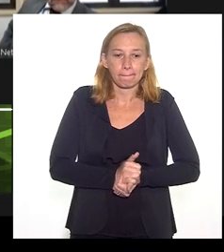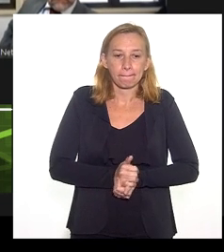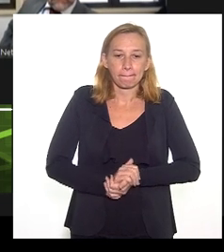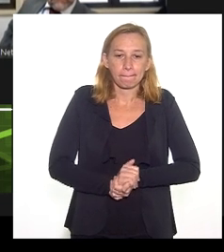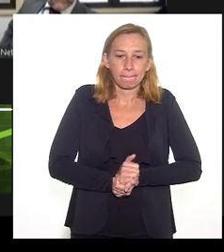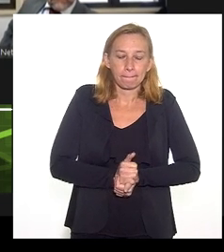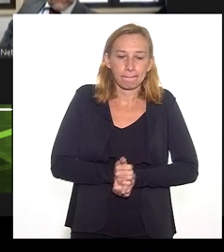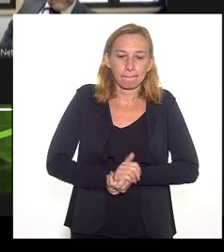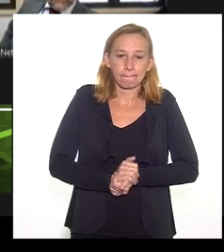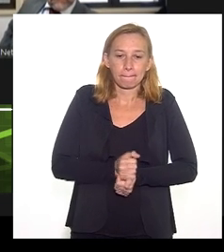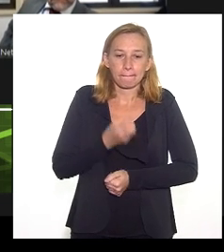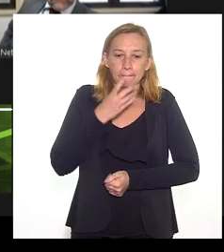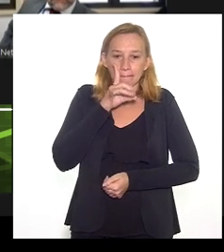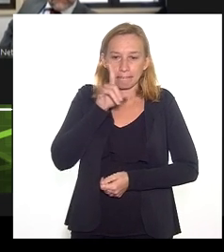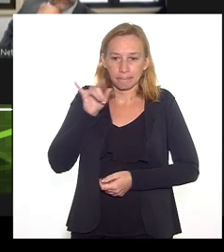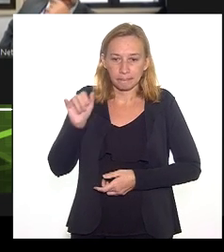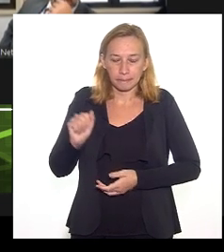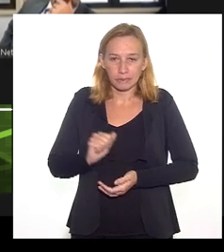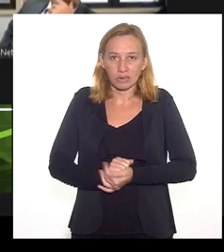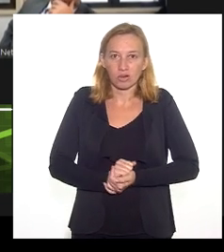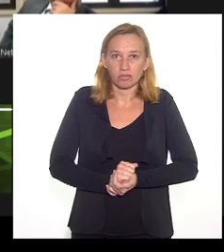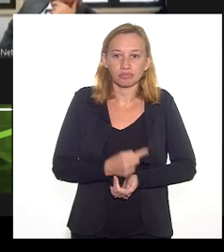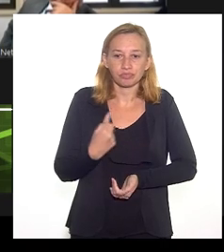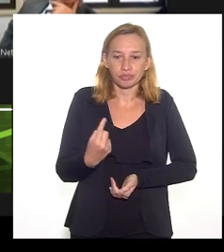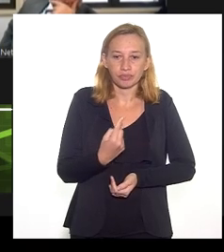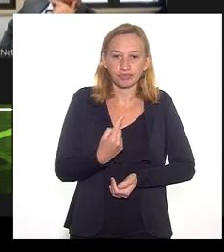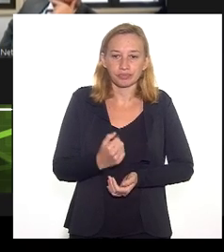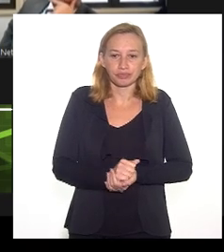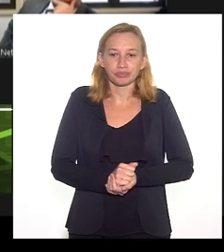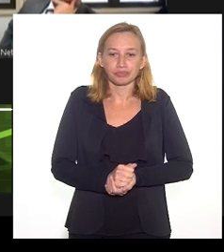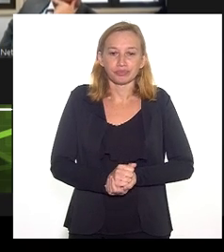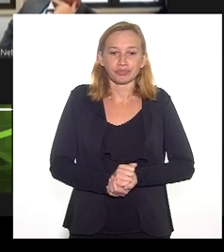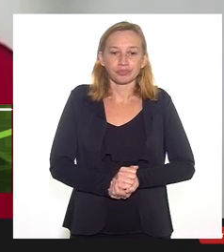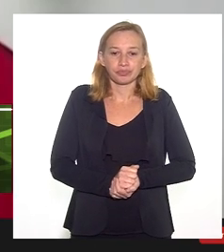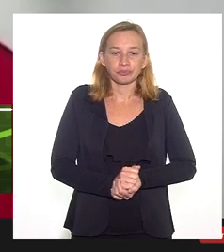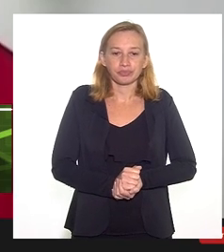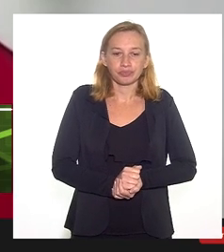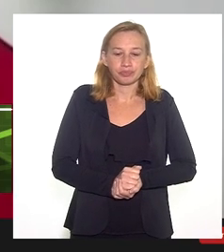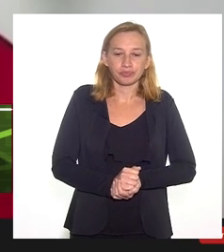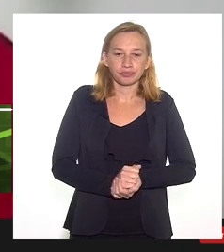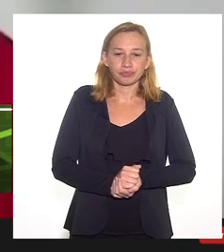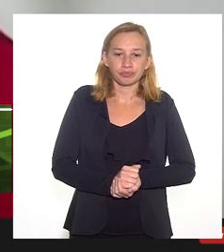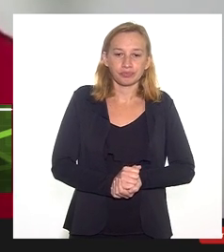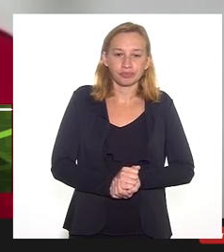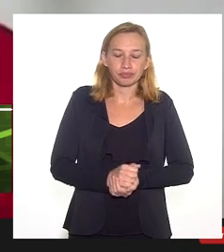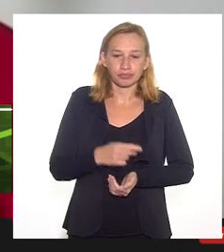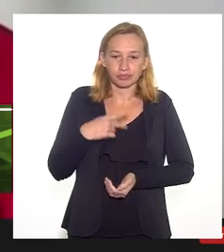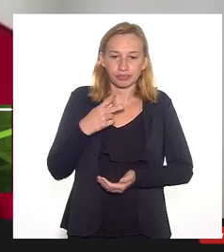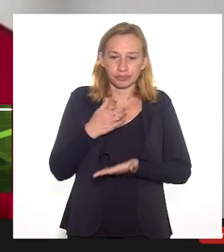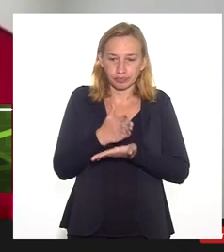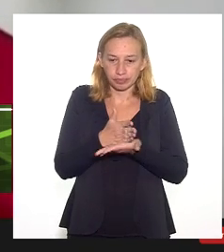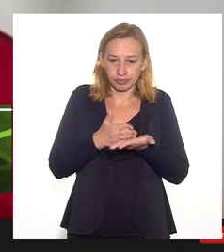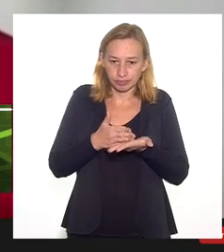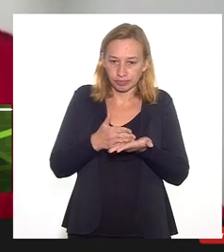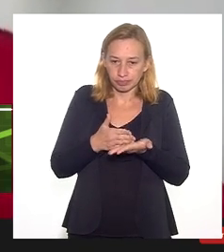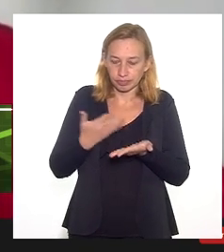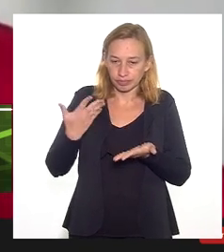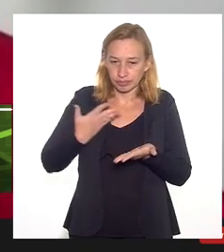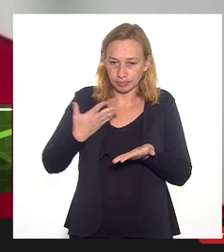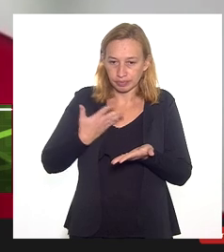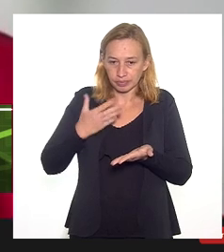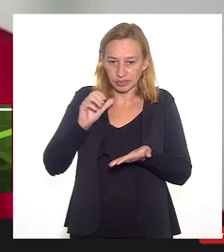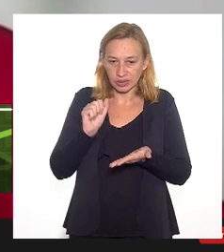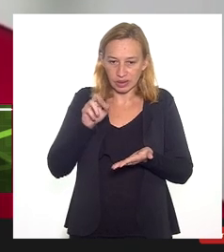bom dia nós vamos fazer uma fala eu vou dividir minha fala com a minha companheira Cássia Gonçalves que é